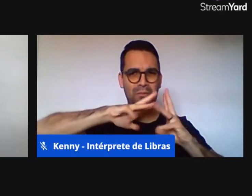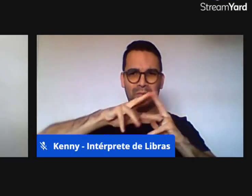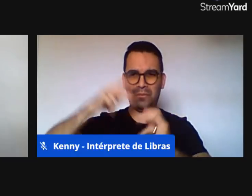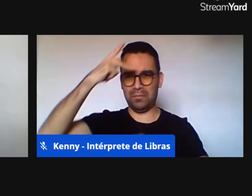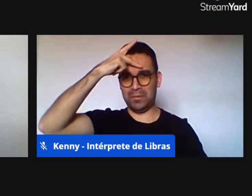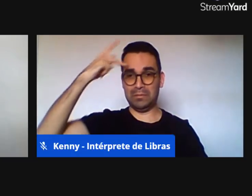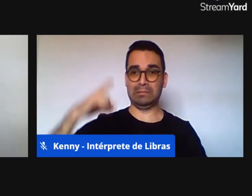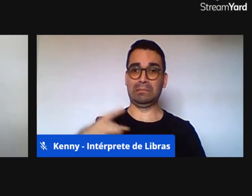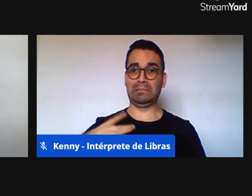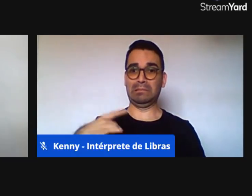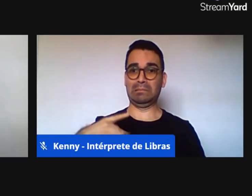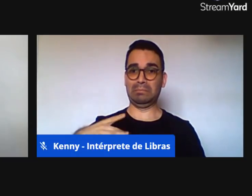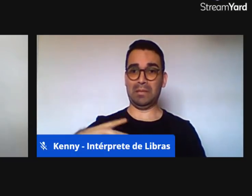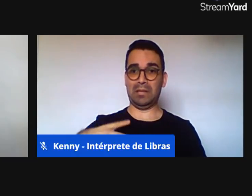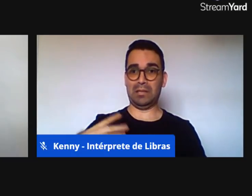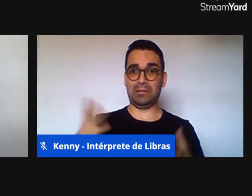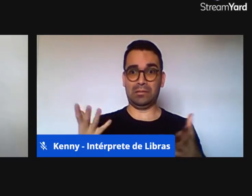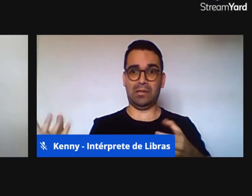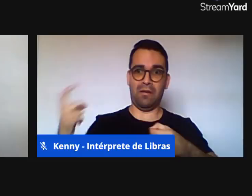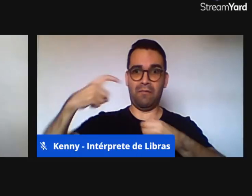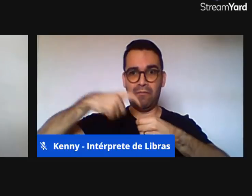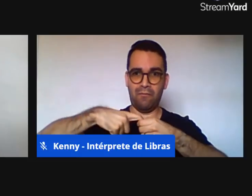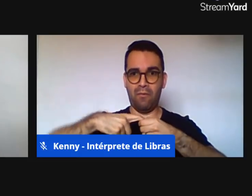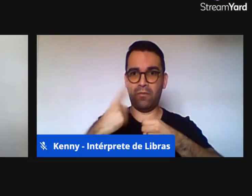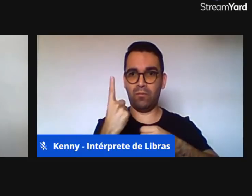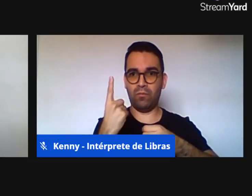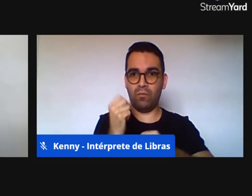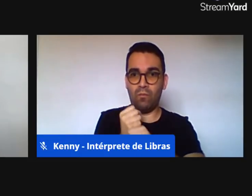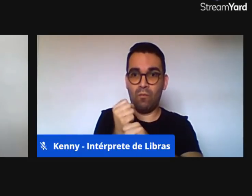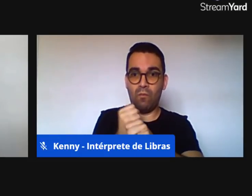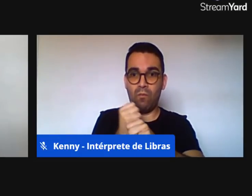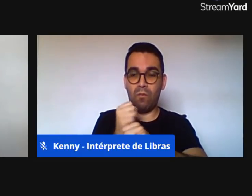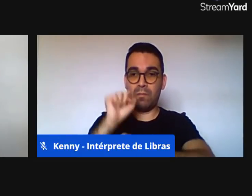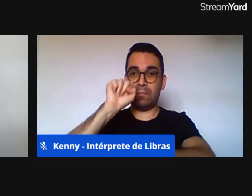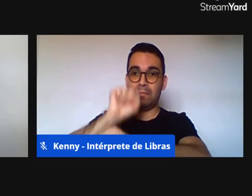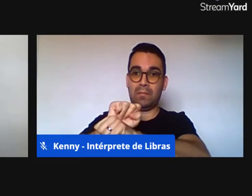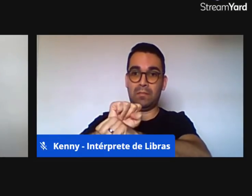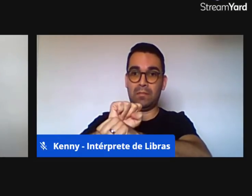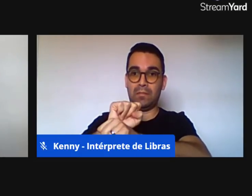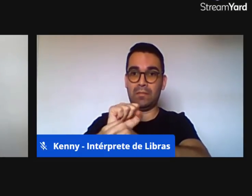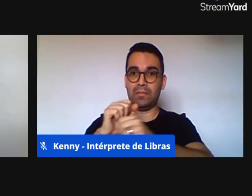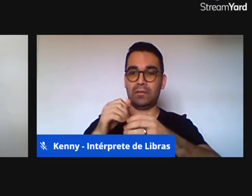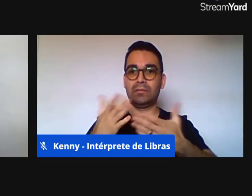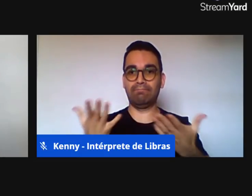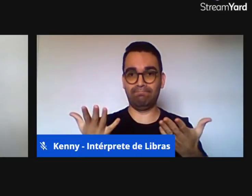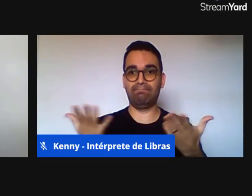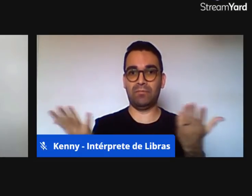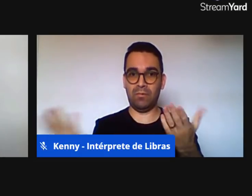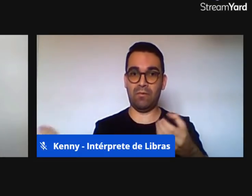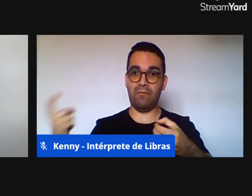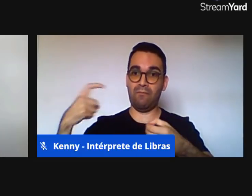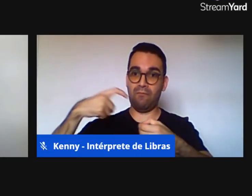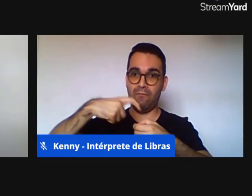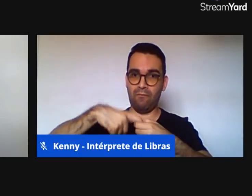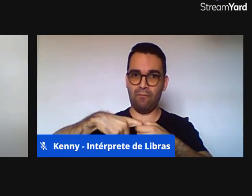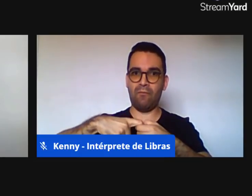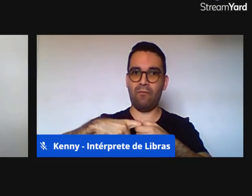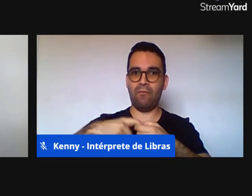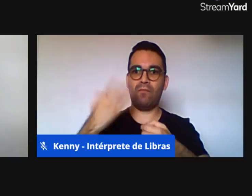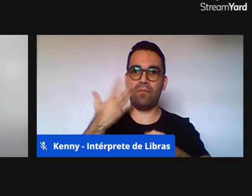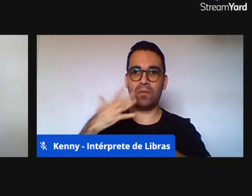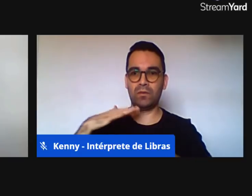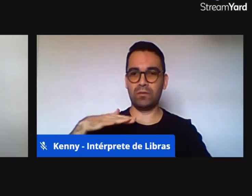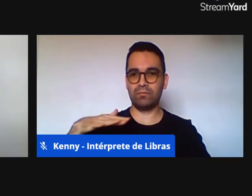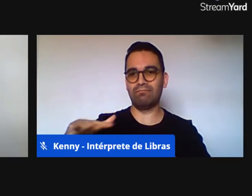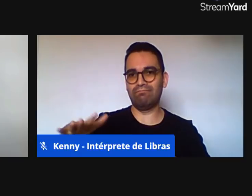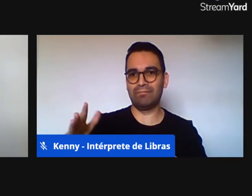nova, vocês ficaram mais de um ano afastados da escola, e retornar, eu sei que é um momento de angústia, um momento de medo, um momento